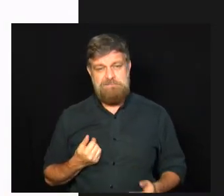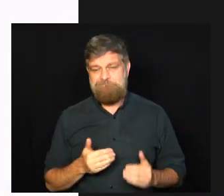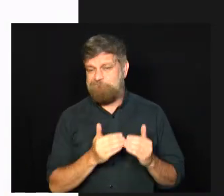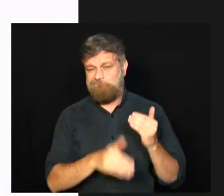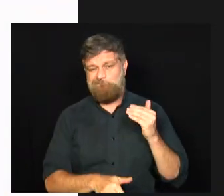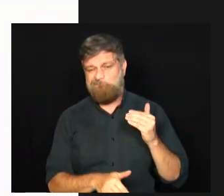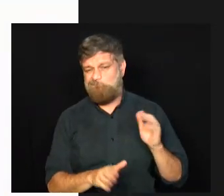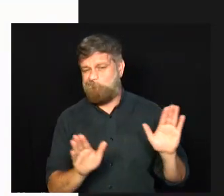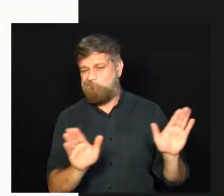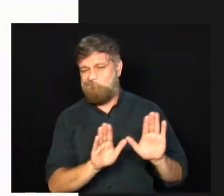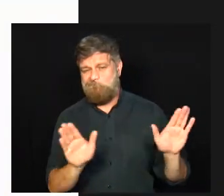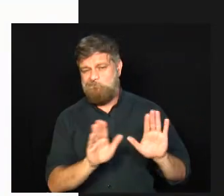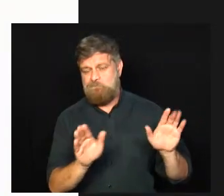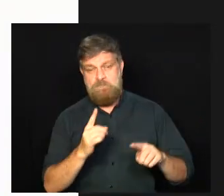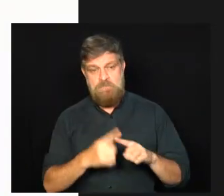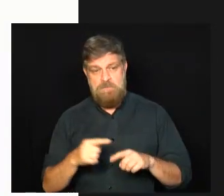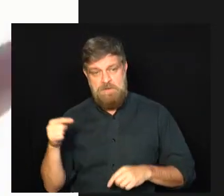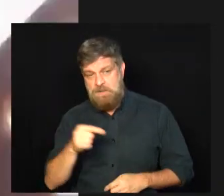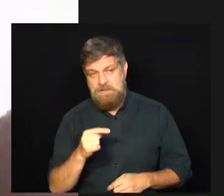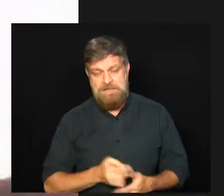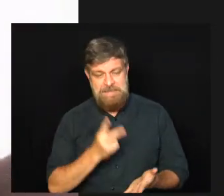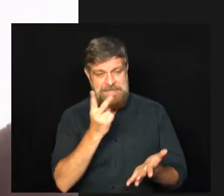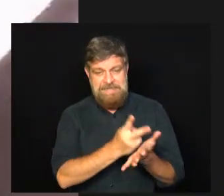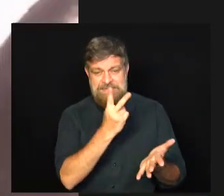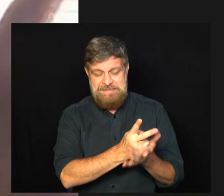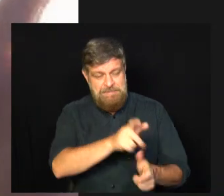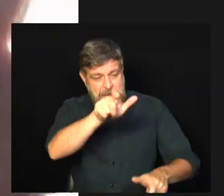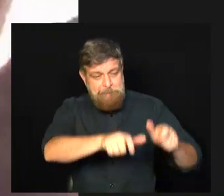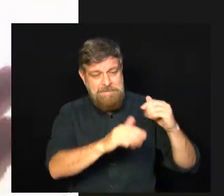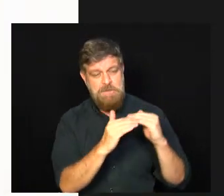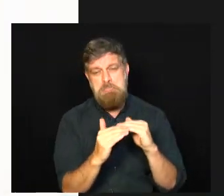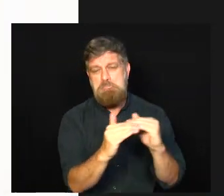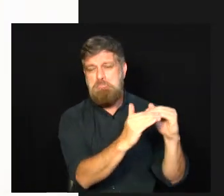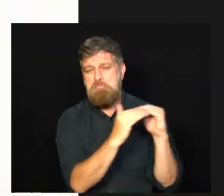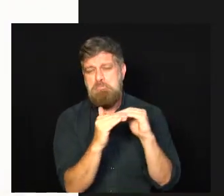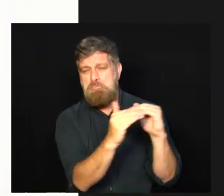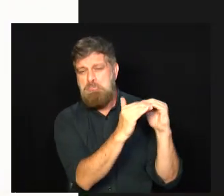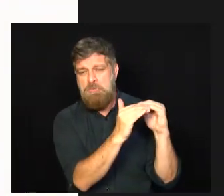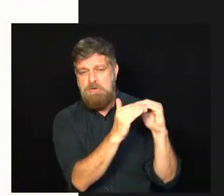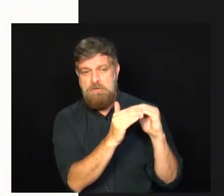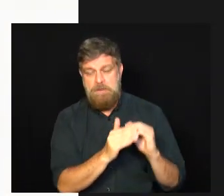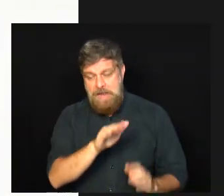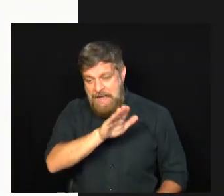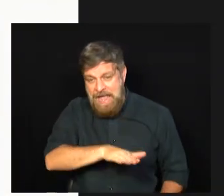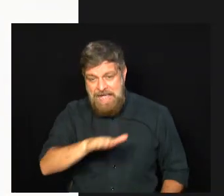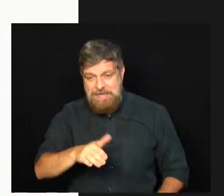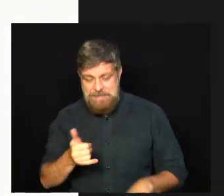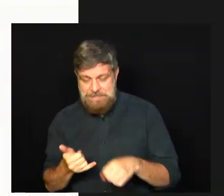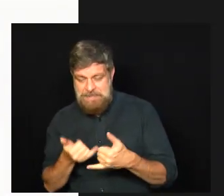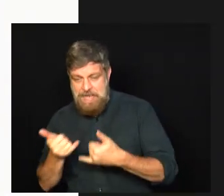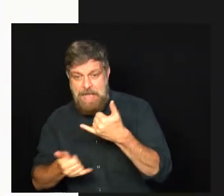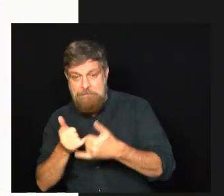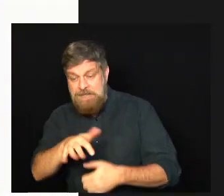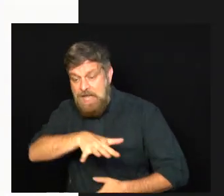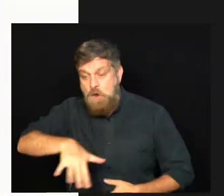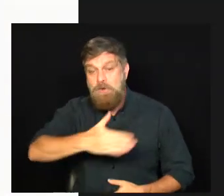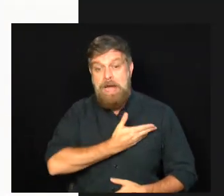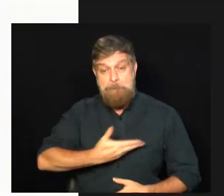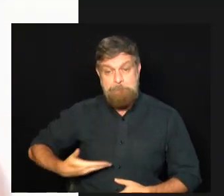adianta, porque ela convive com os seus iguais. A criança que brinca no espaço